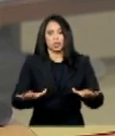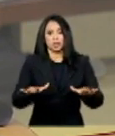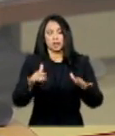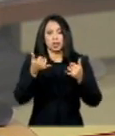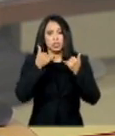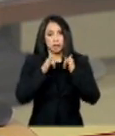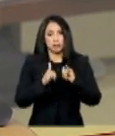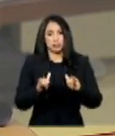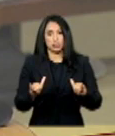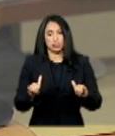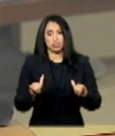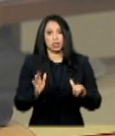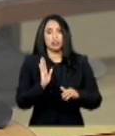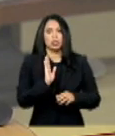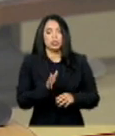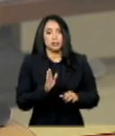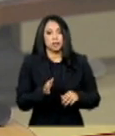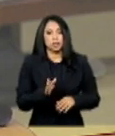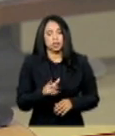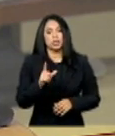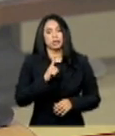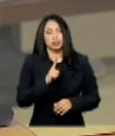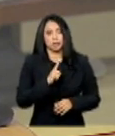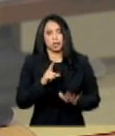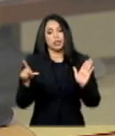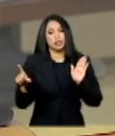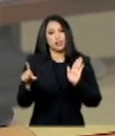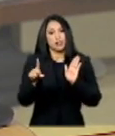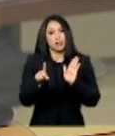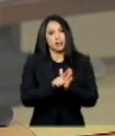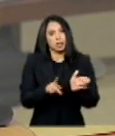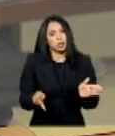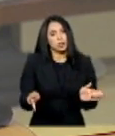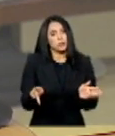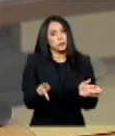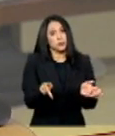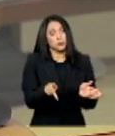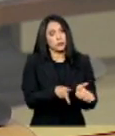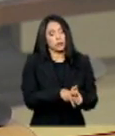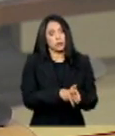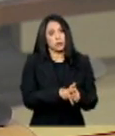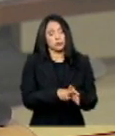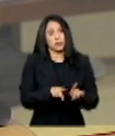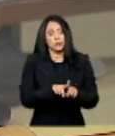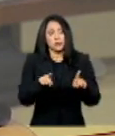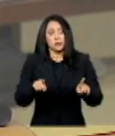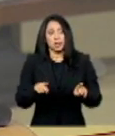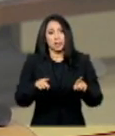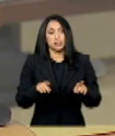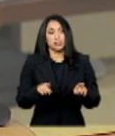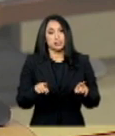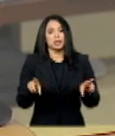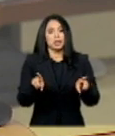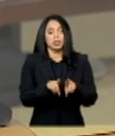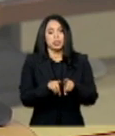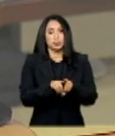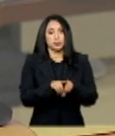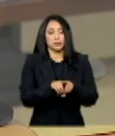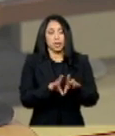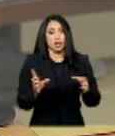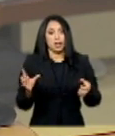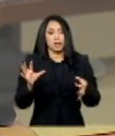já estão no haiti já de legislação própria como também se submetem a uma oração da anel a uma